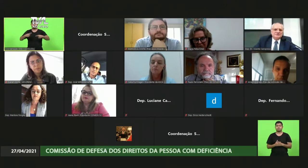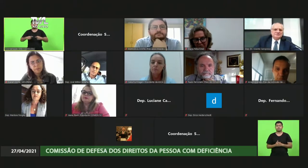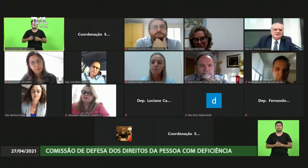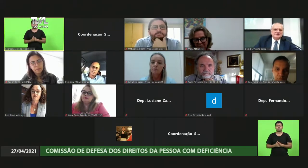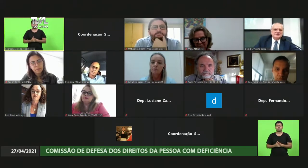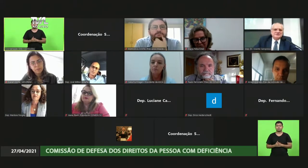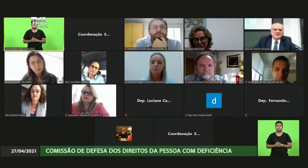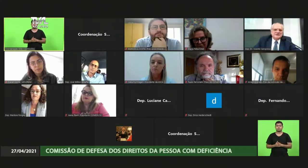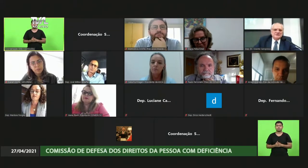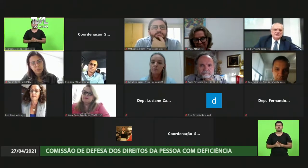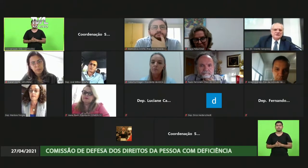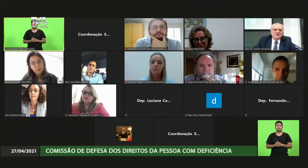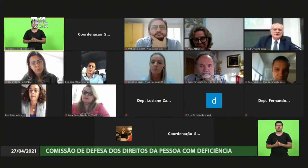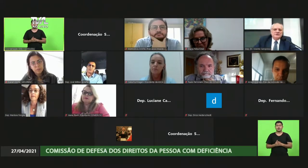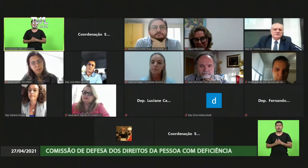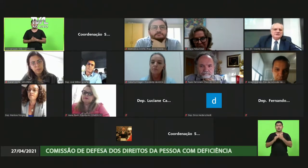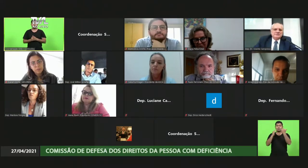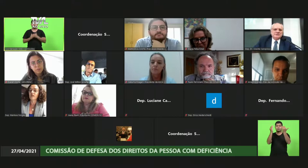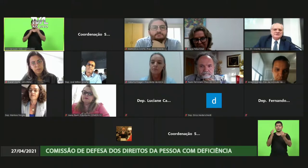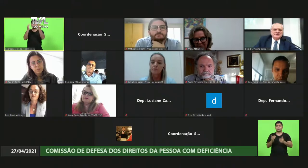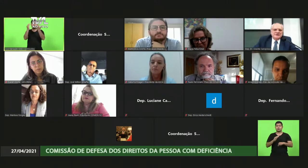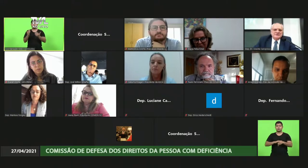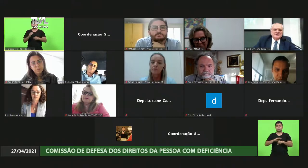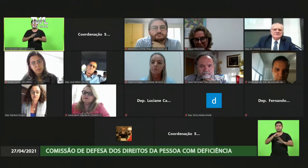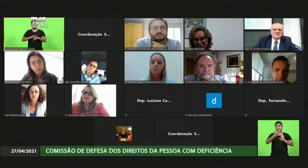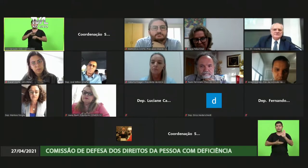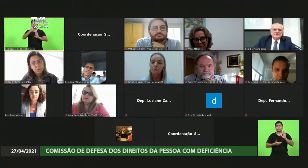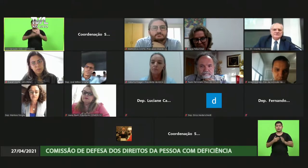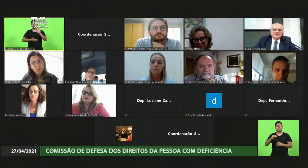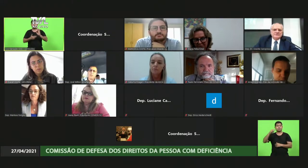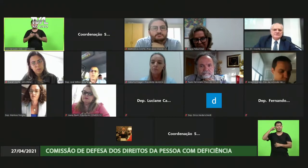desse parecer da relatora deputada Marlene Fengler.